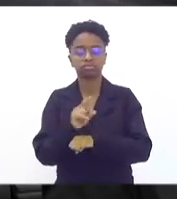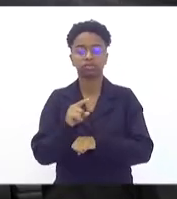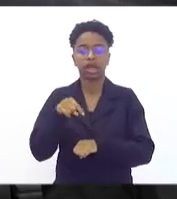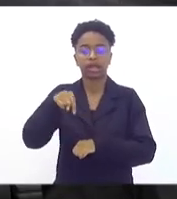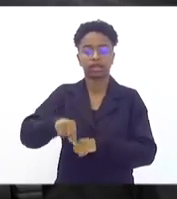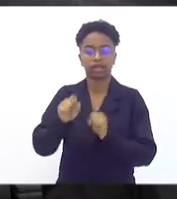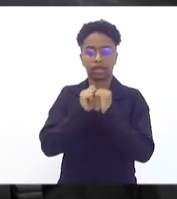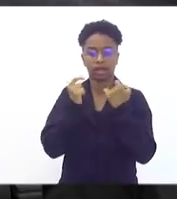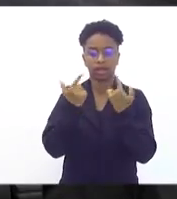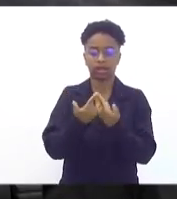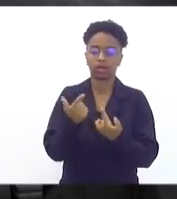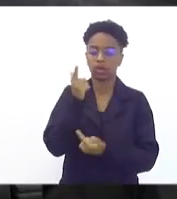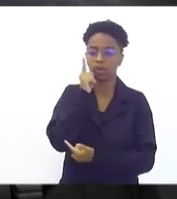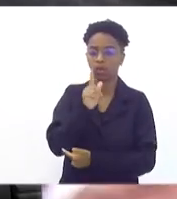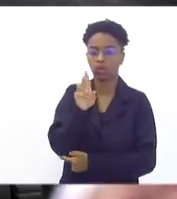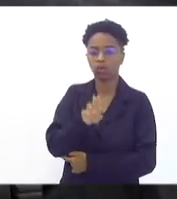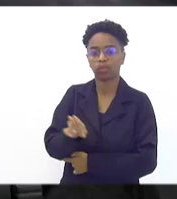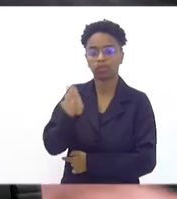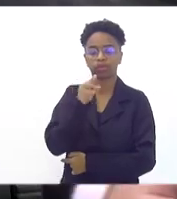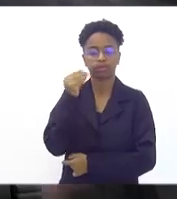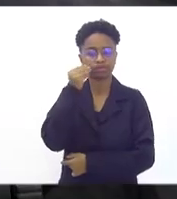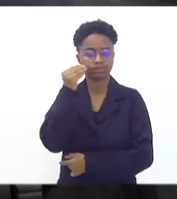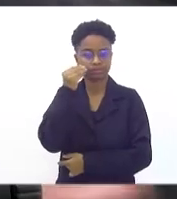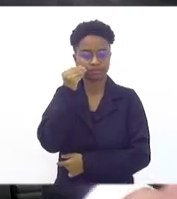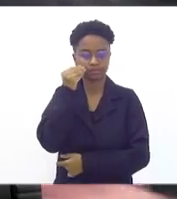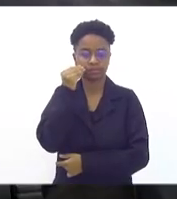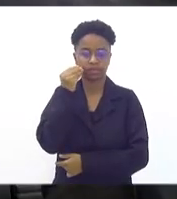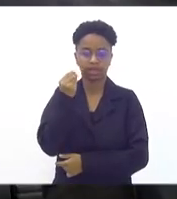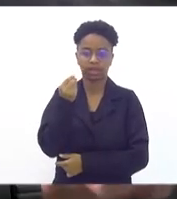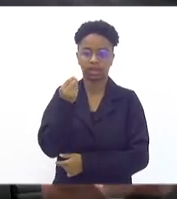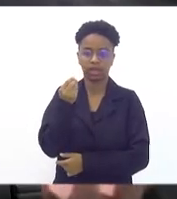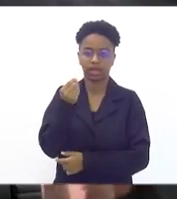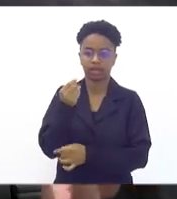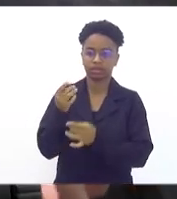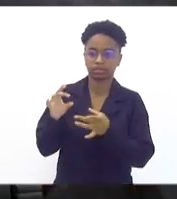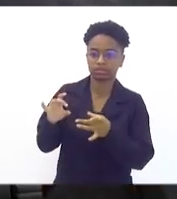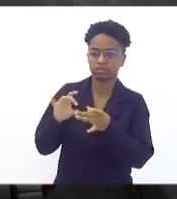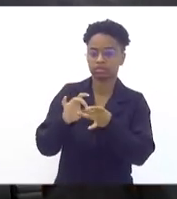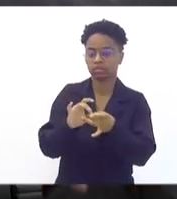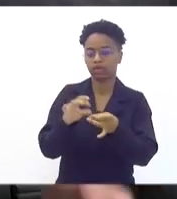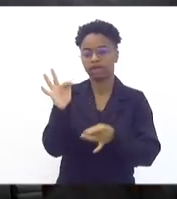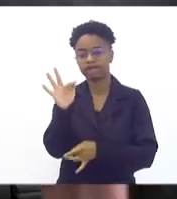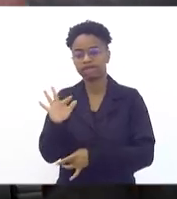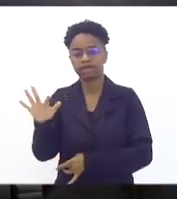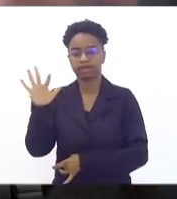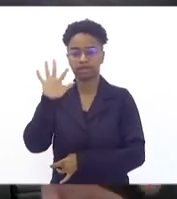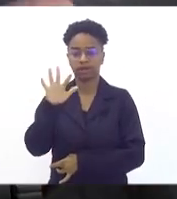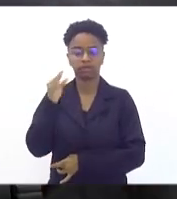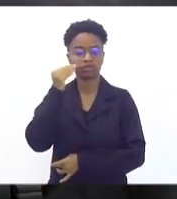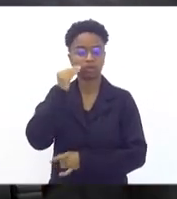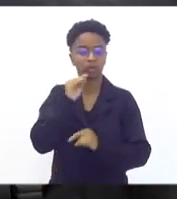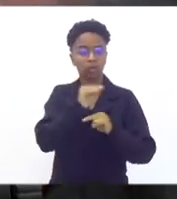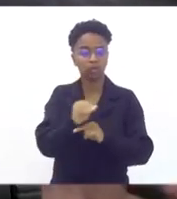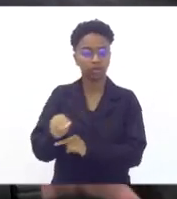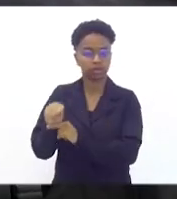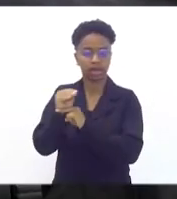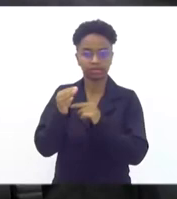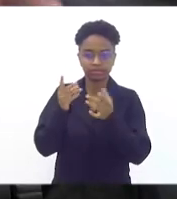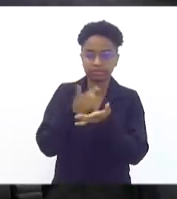o Parlamento Estadual possa utilizar para poder em sintonia com pagamento Federal é cuidar